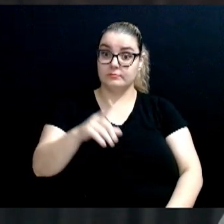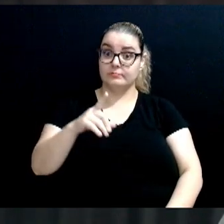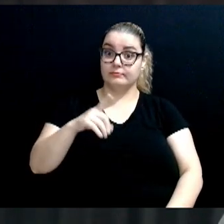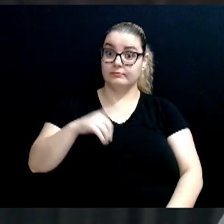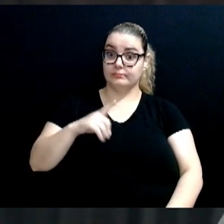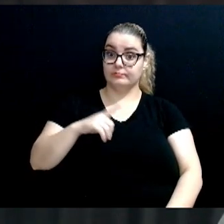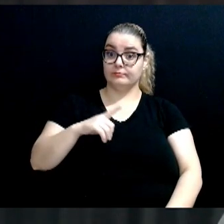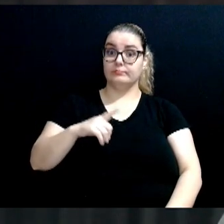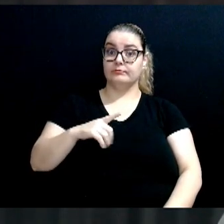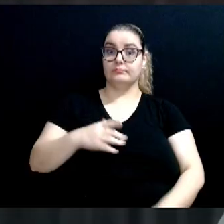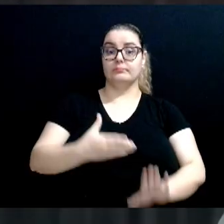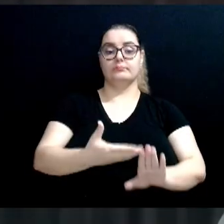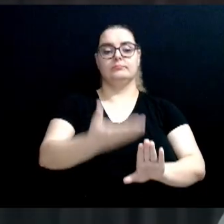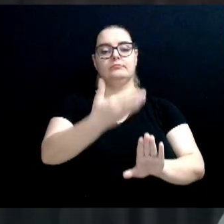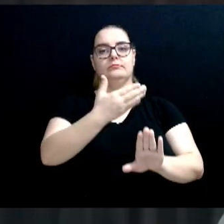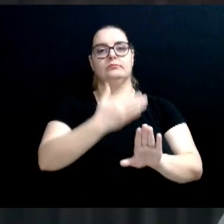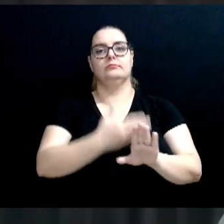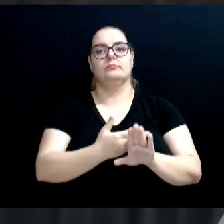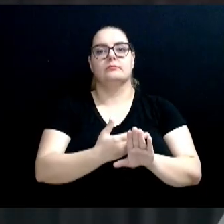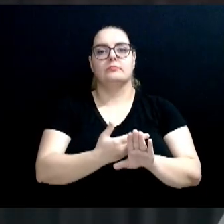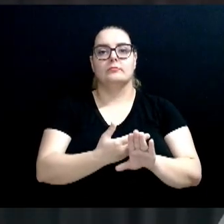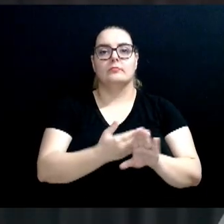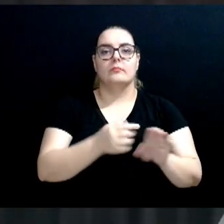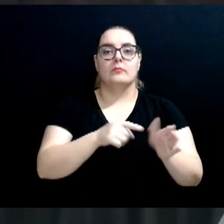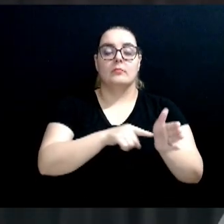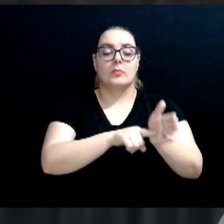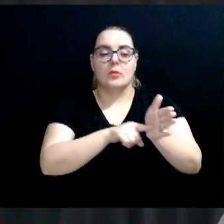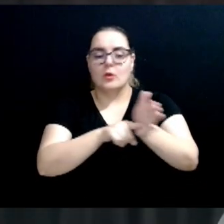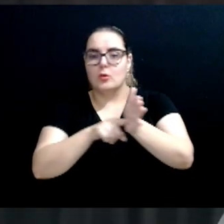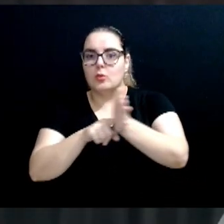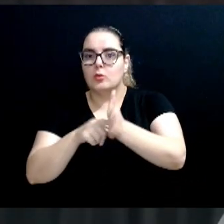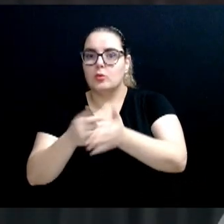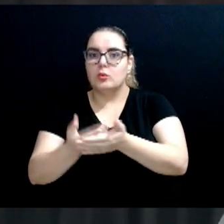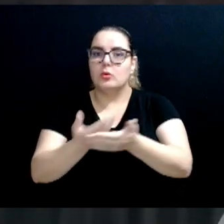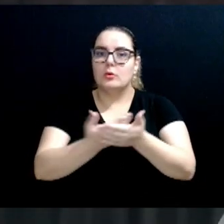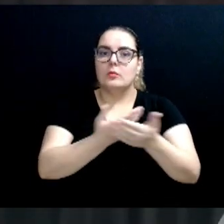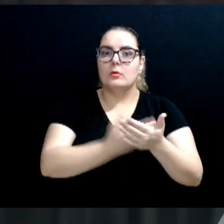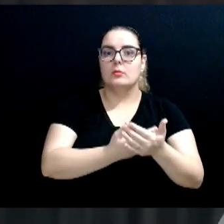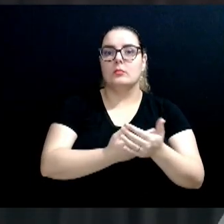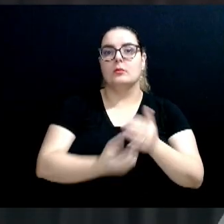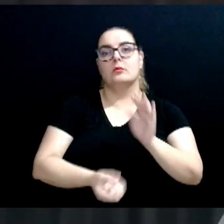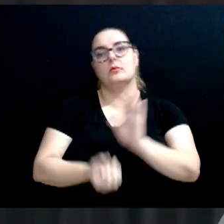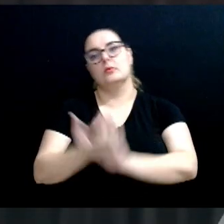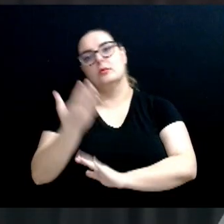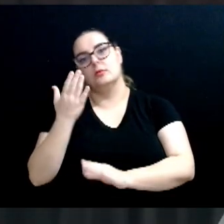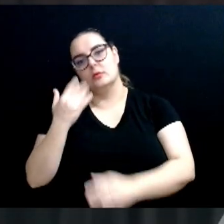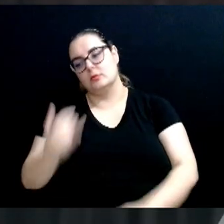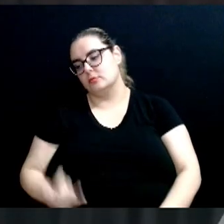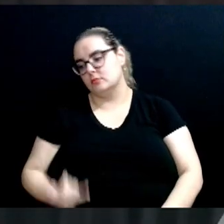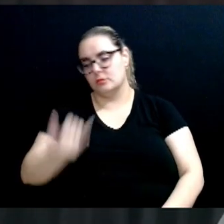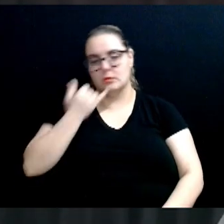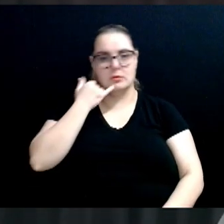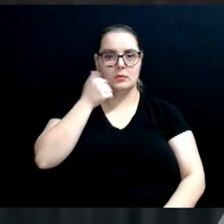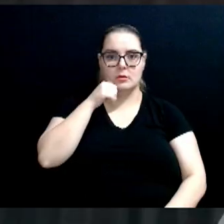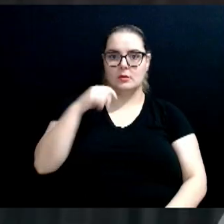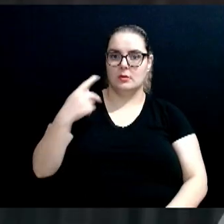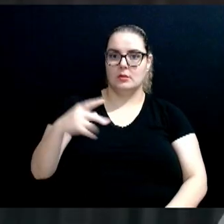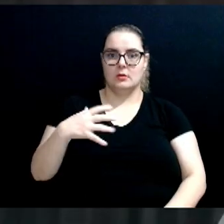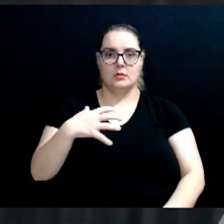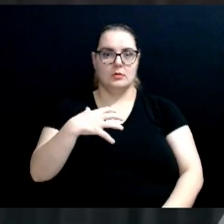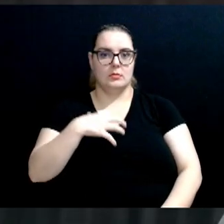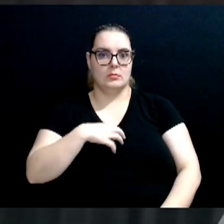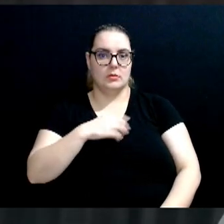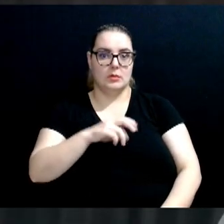ela estudou muitas coisas, que foram achadas algumas coisas no celular dela, sintomas ali de uma crise de uma criança que